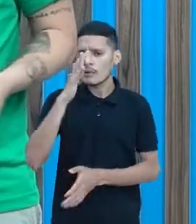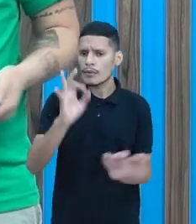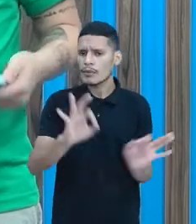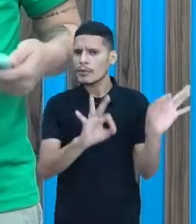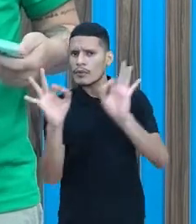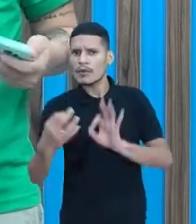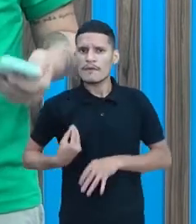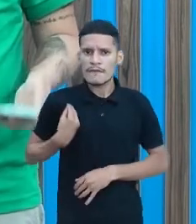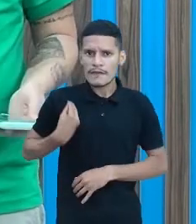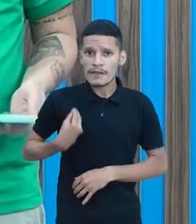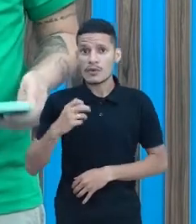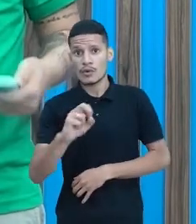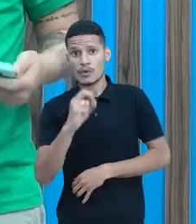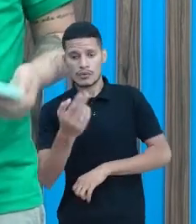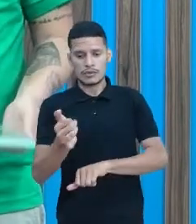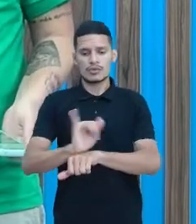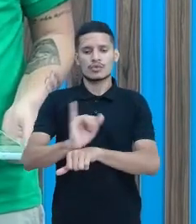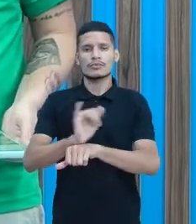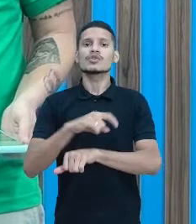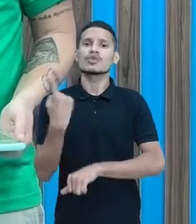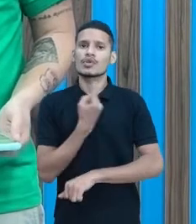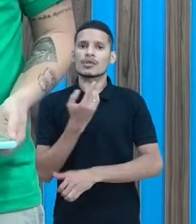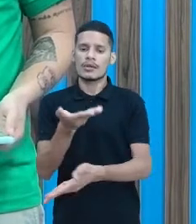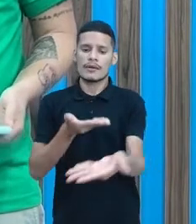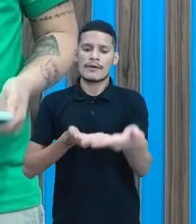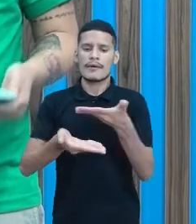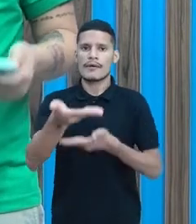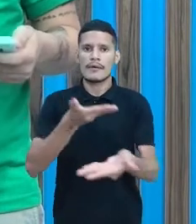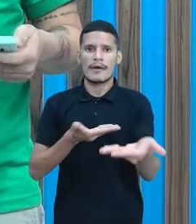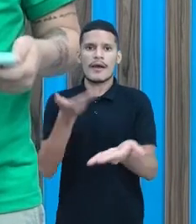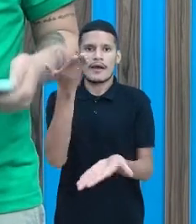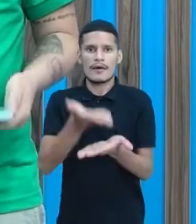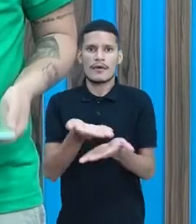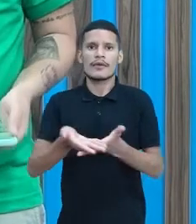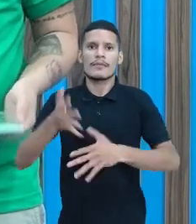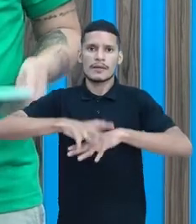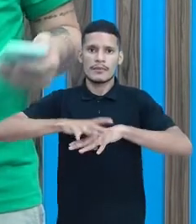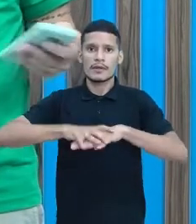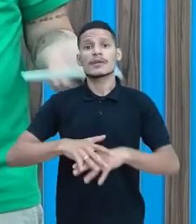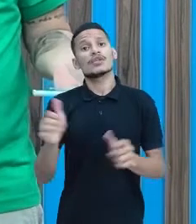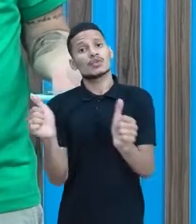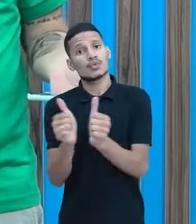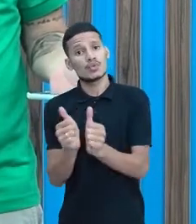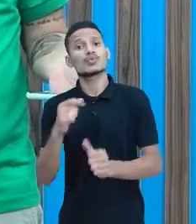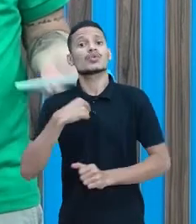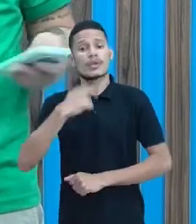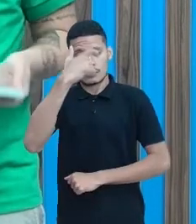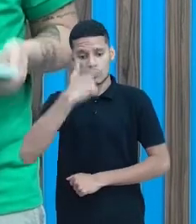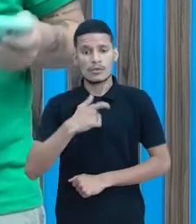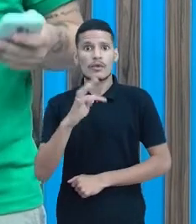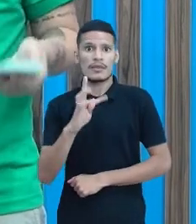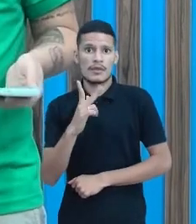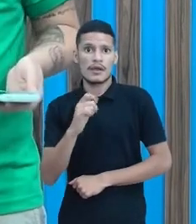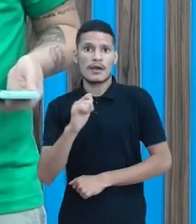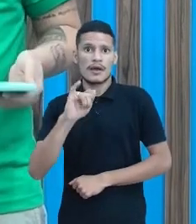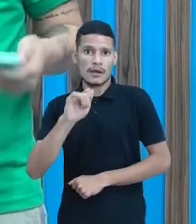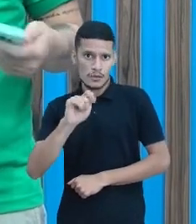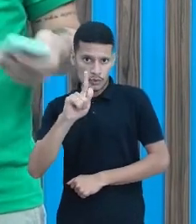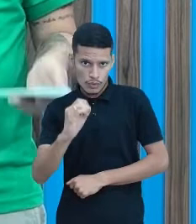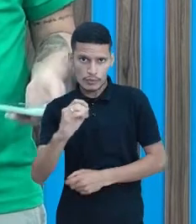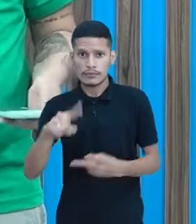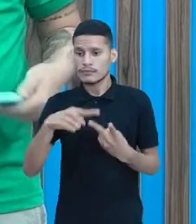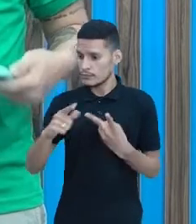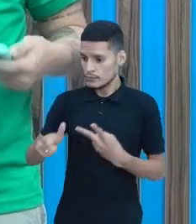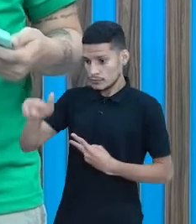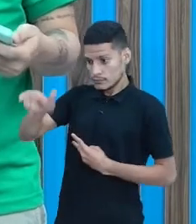YouTube, a partir de agora a gente vai fazer as nossas aulas de matemática sempre comigo e com a professora Briane, que eu vou apresentá-la daqui a pouco.